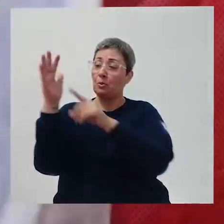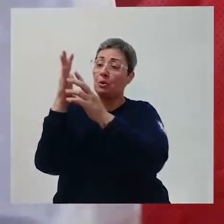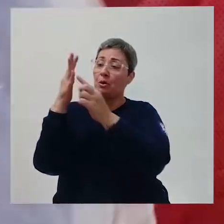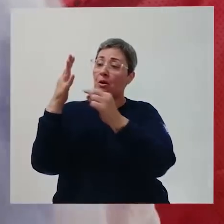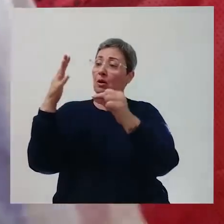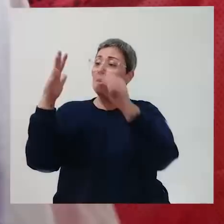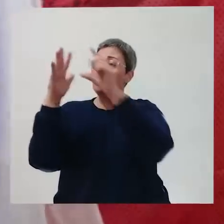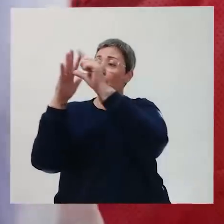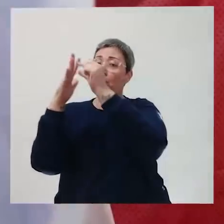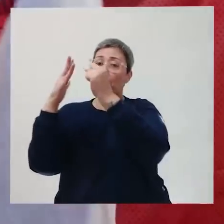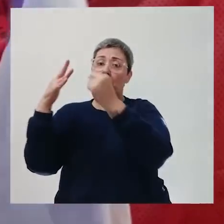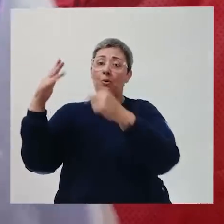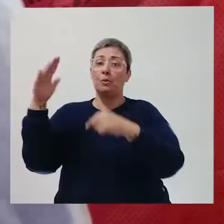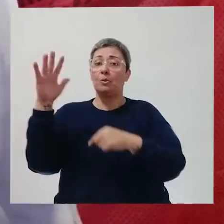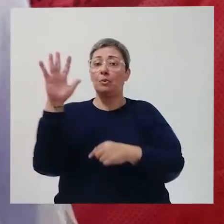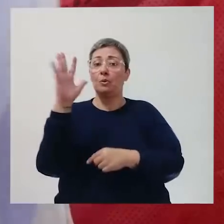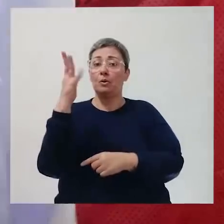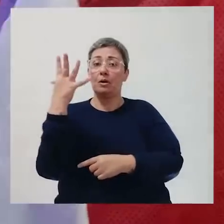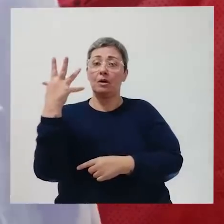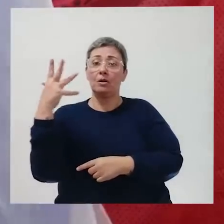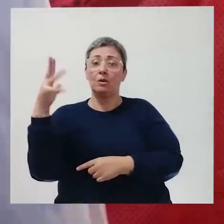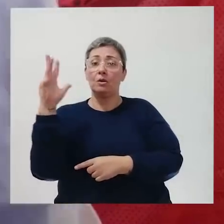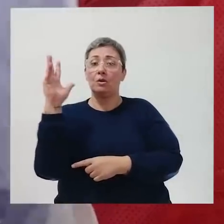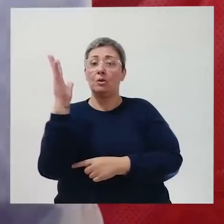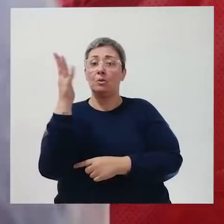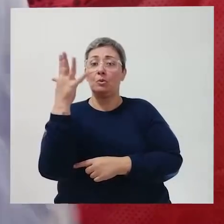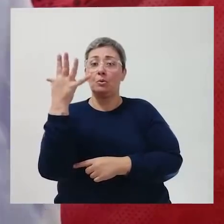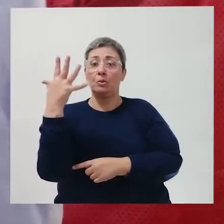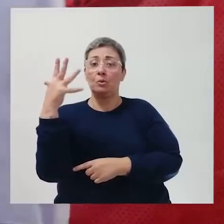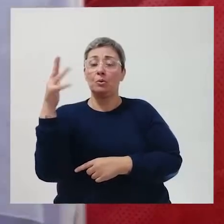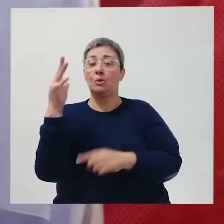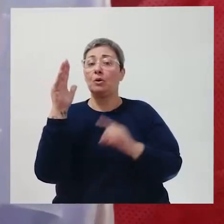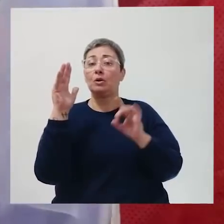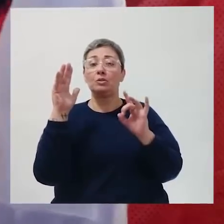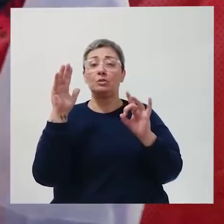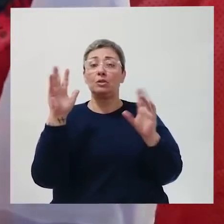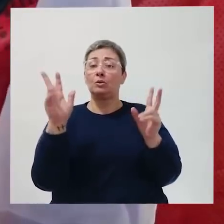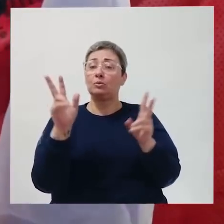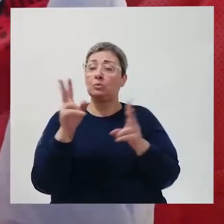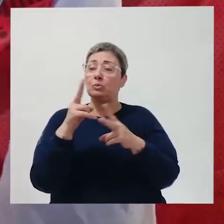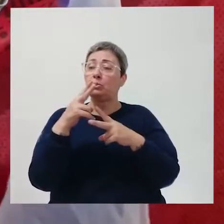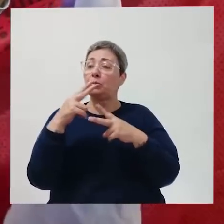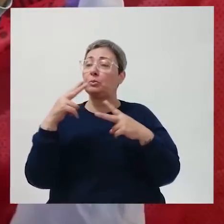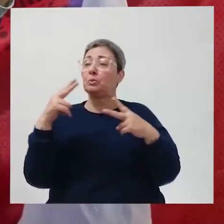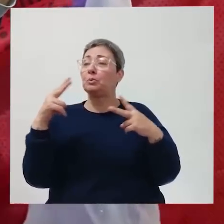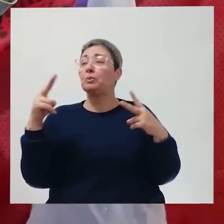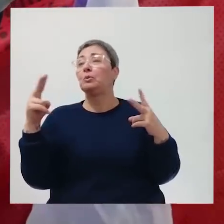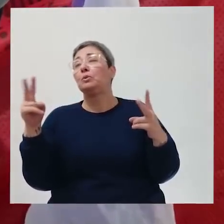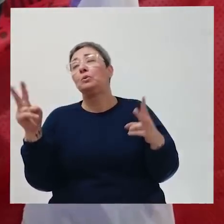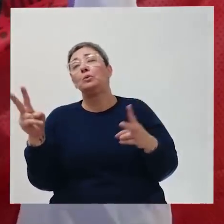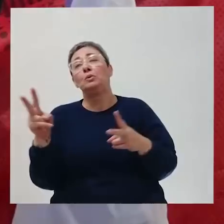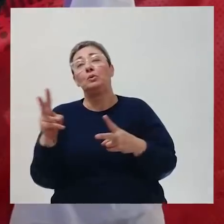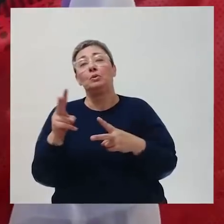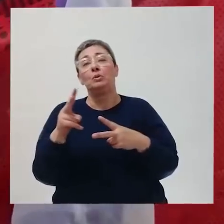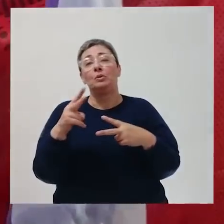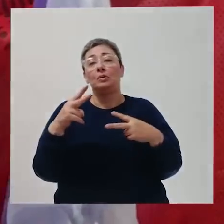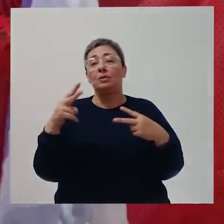muito levemente e apenas causar uma brisa que